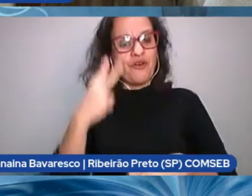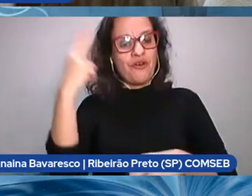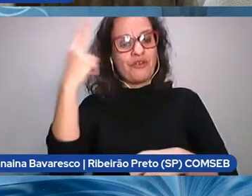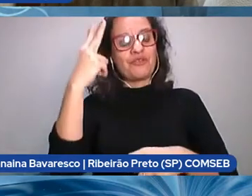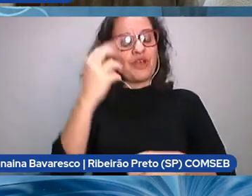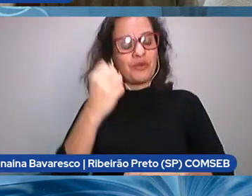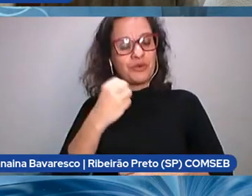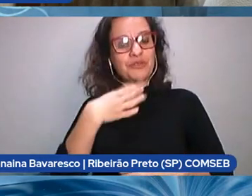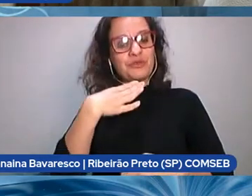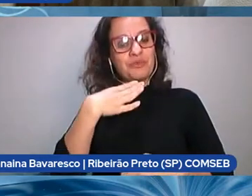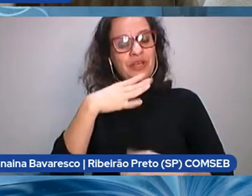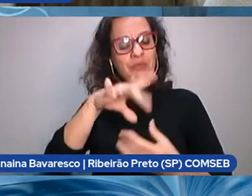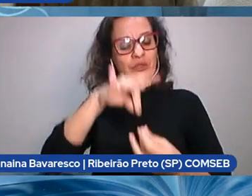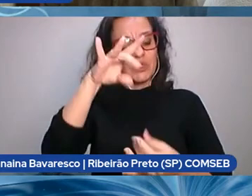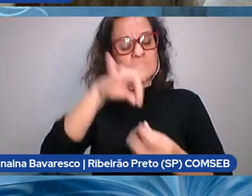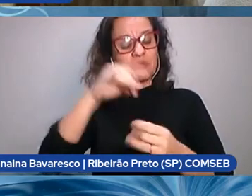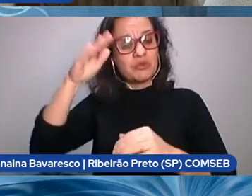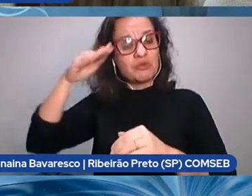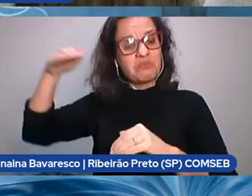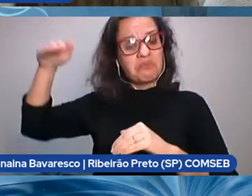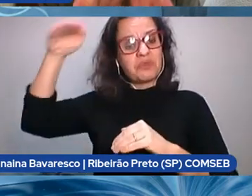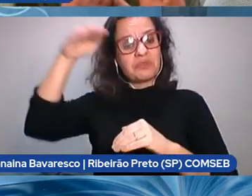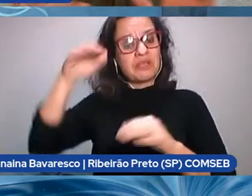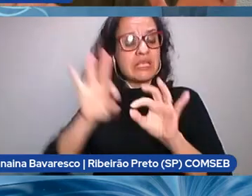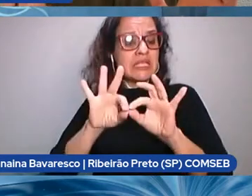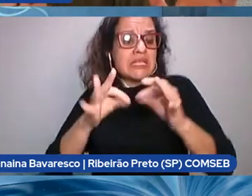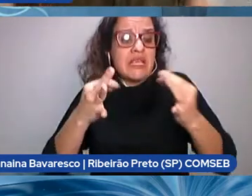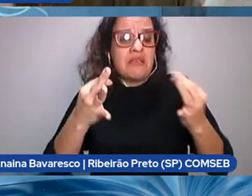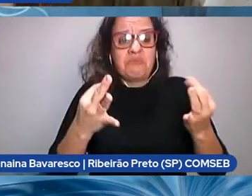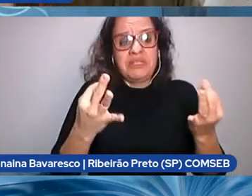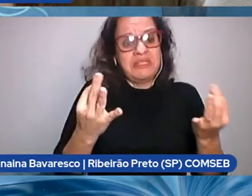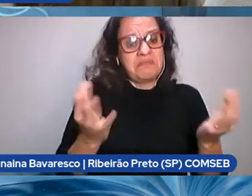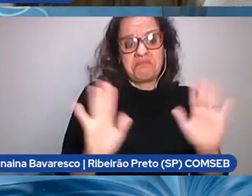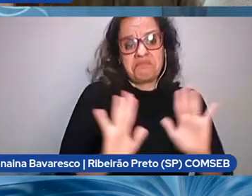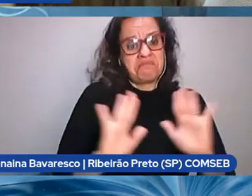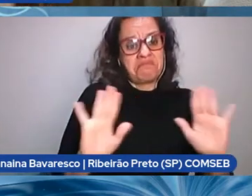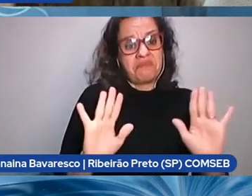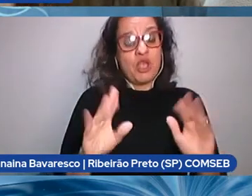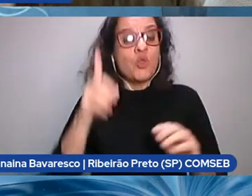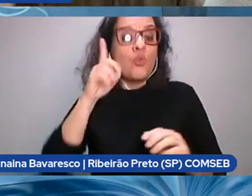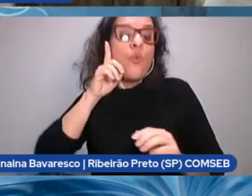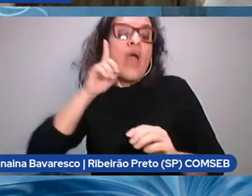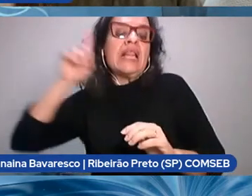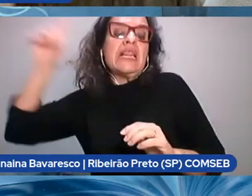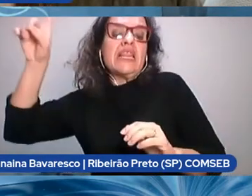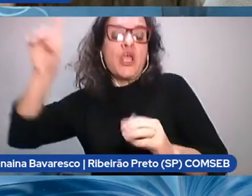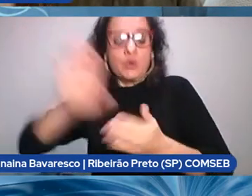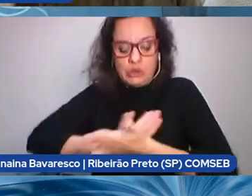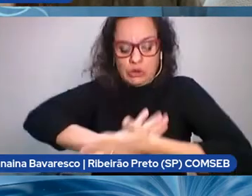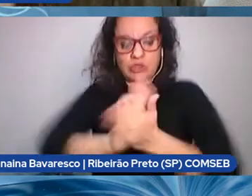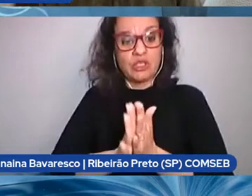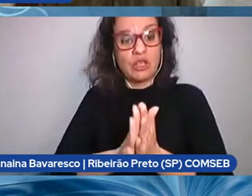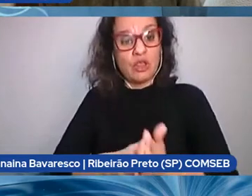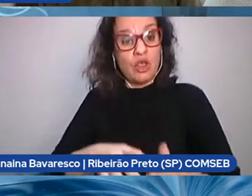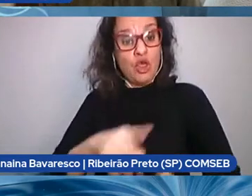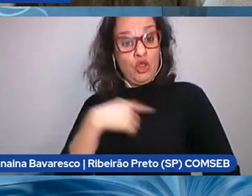torná-los espíritos superiores. Simples assim. Então, não é Deus que destrói, nós